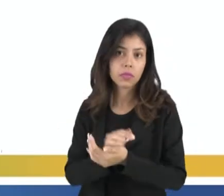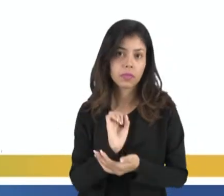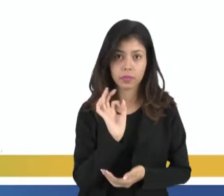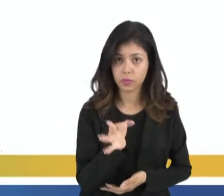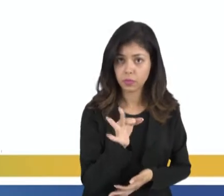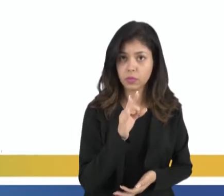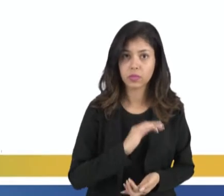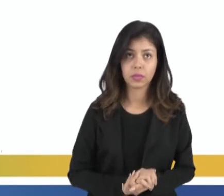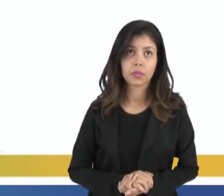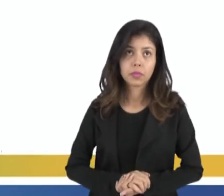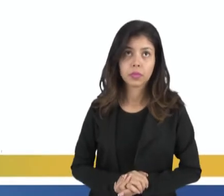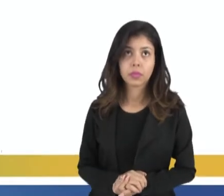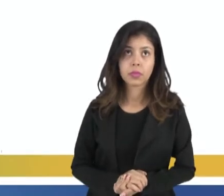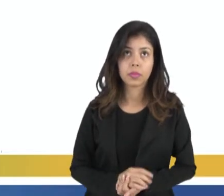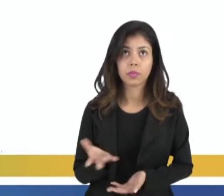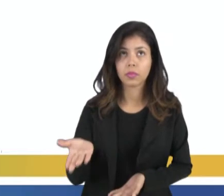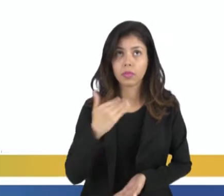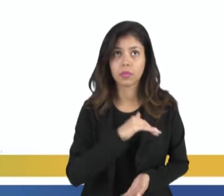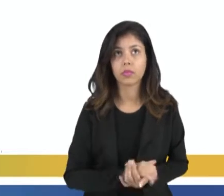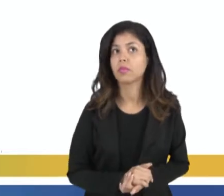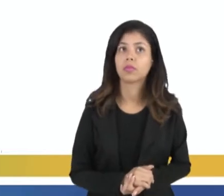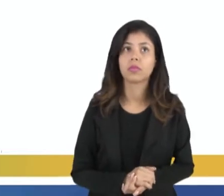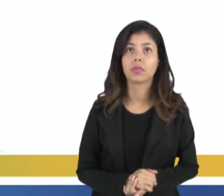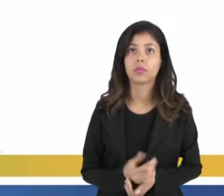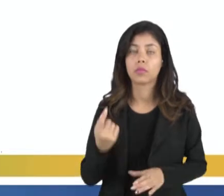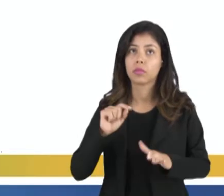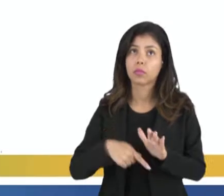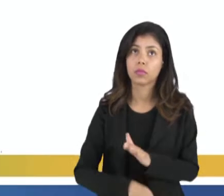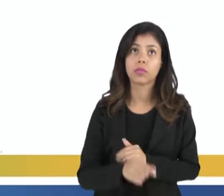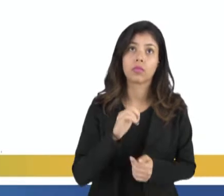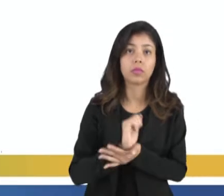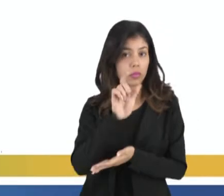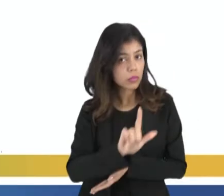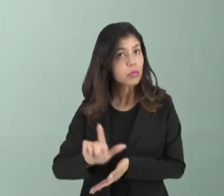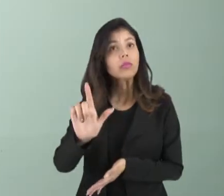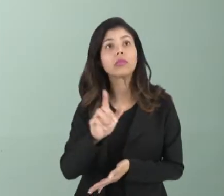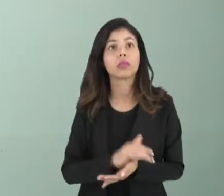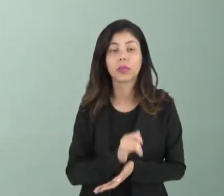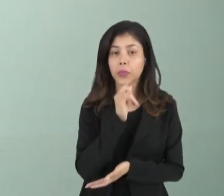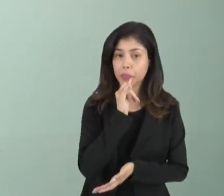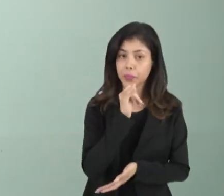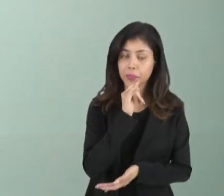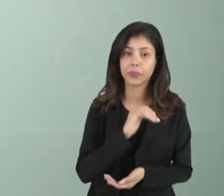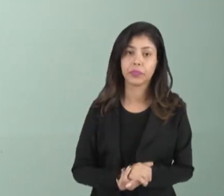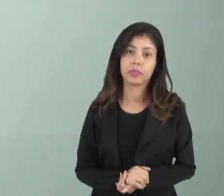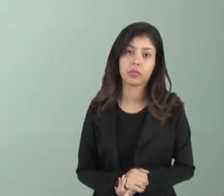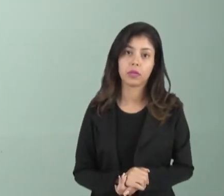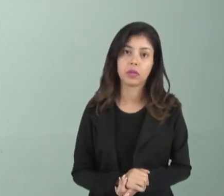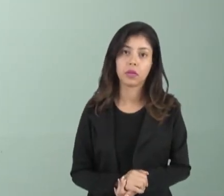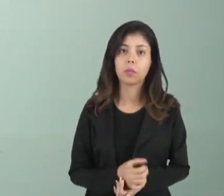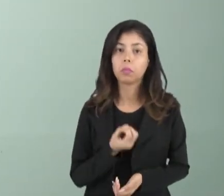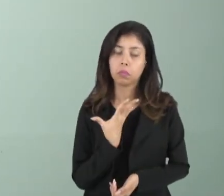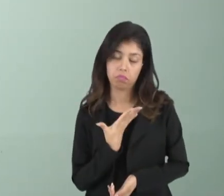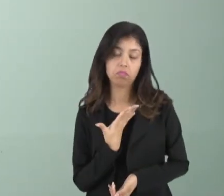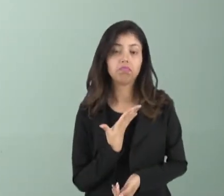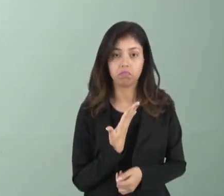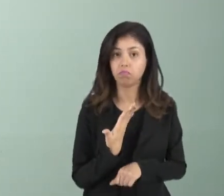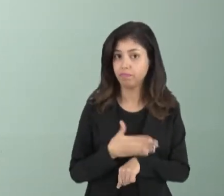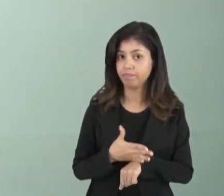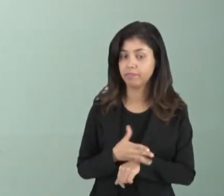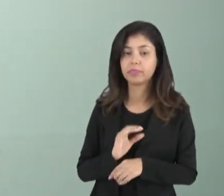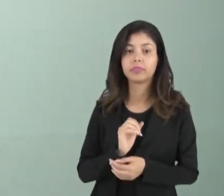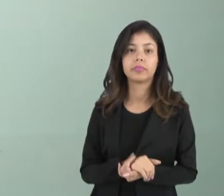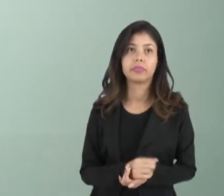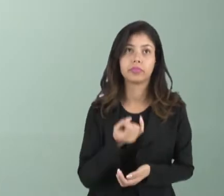tá certo? Então vamos lá, nós temos aqui dentro dos estudos literários um exemplo bem prático sobre